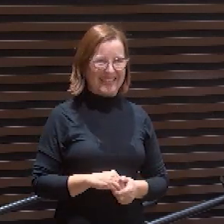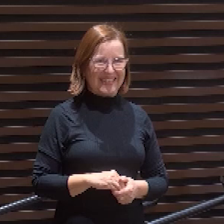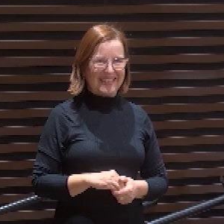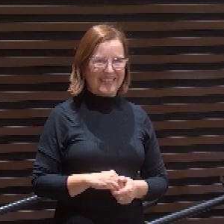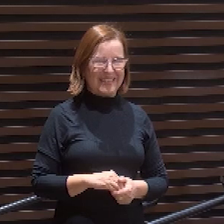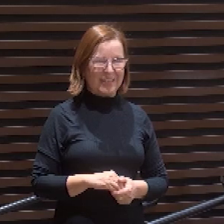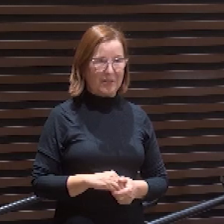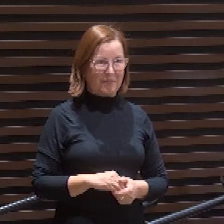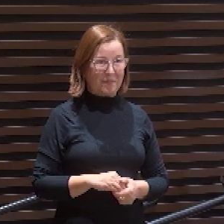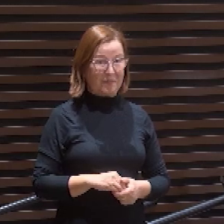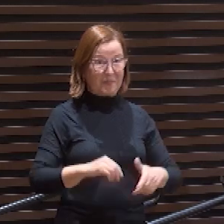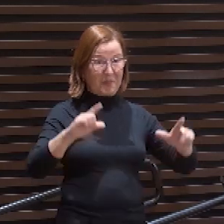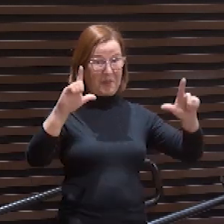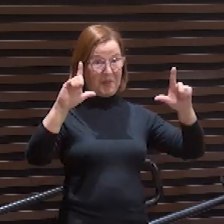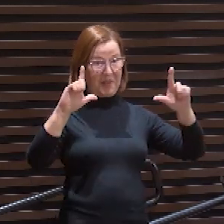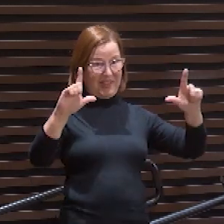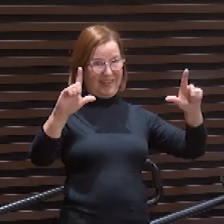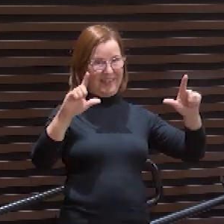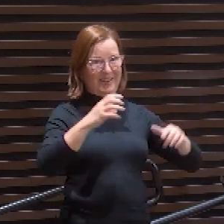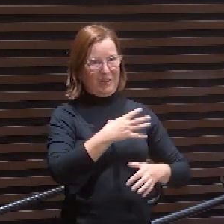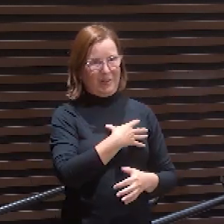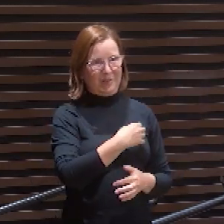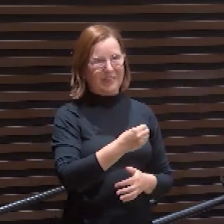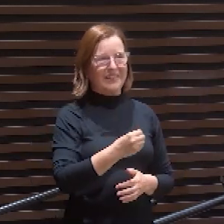O retrato do filho.